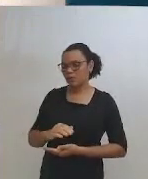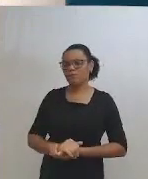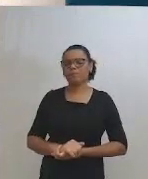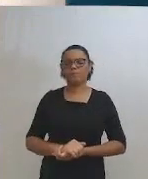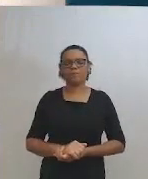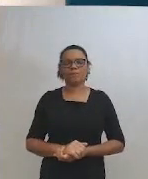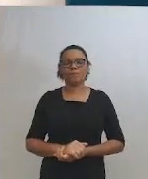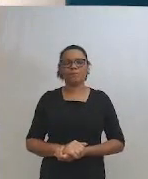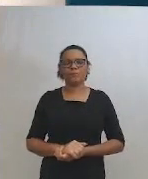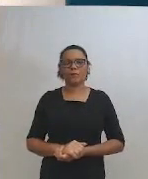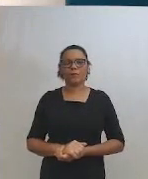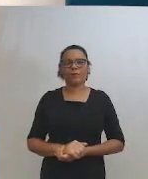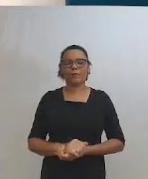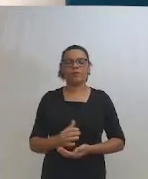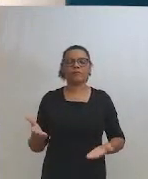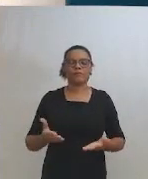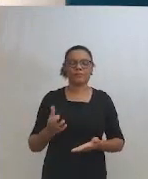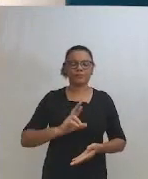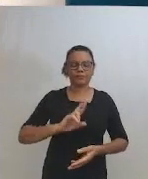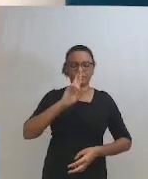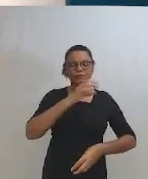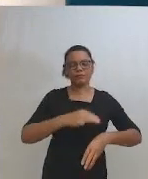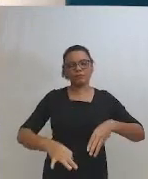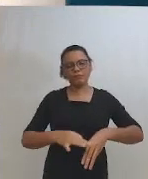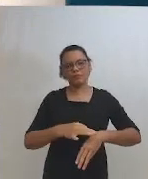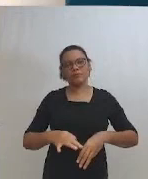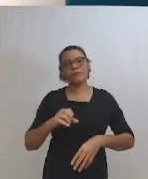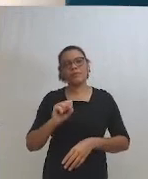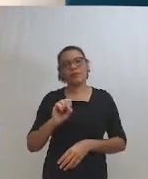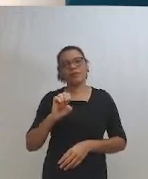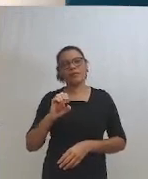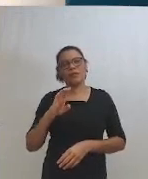Relatoria do ministro Sebastião Reis, habeas corpus